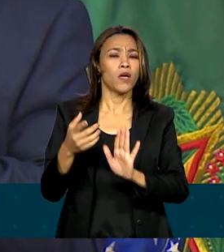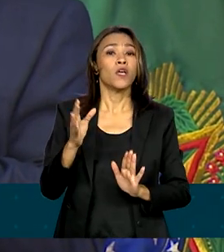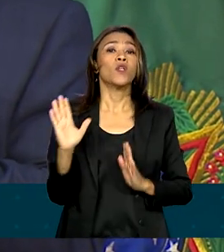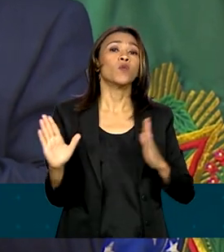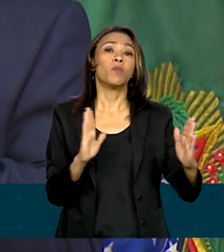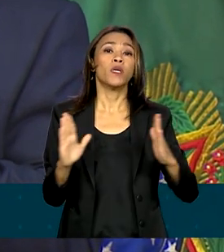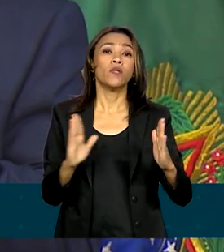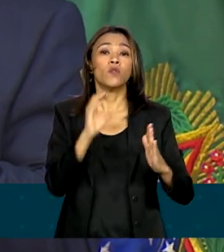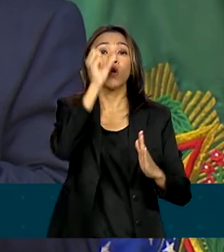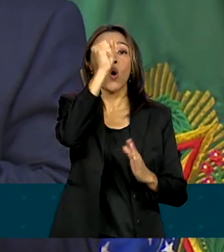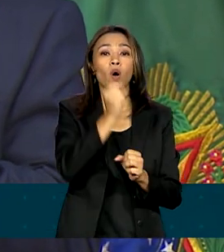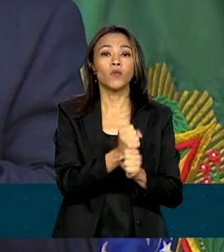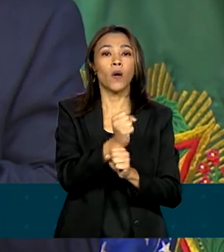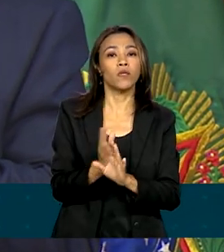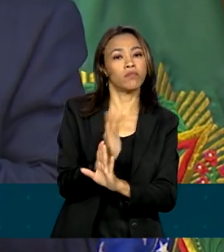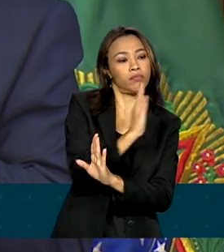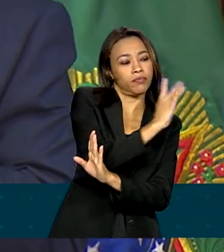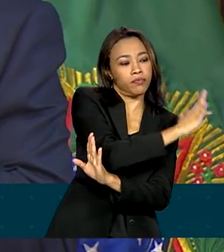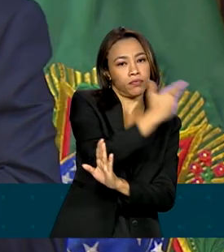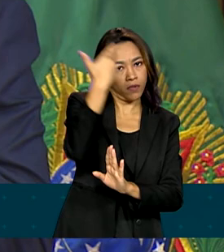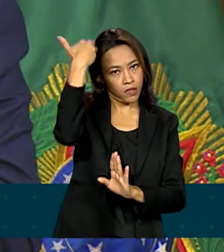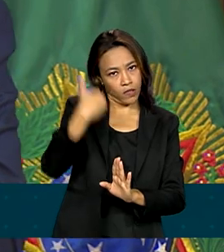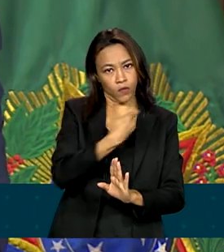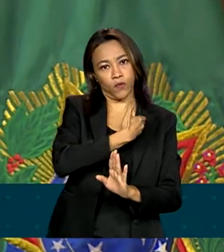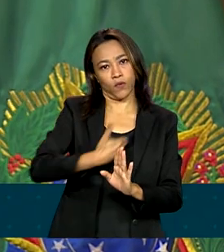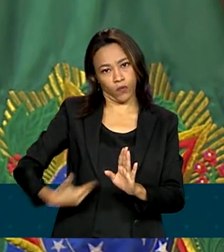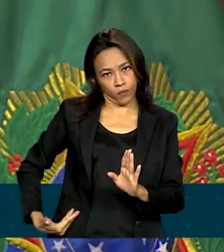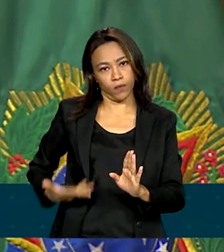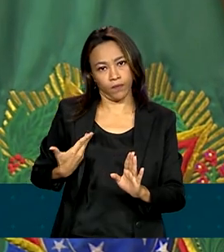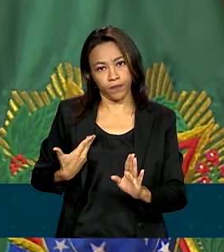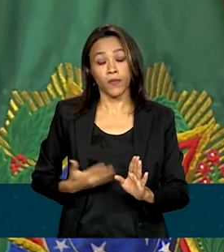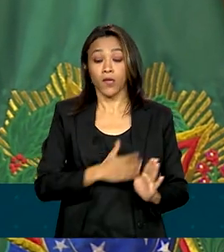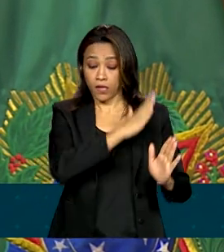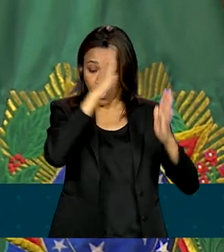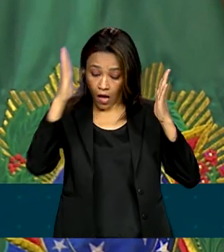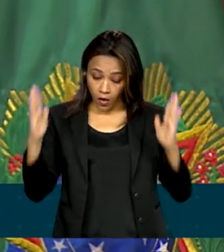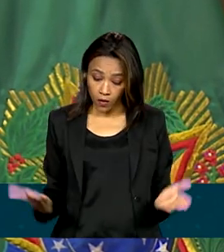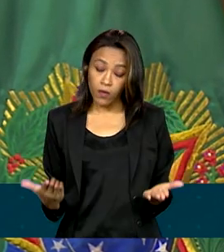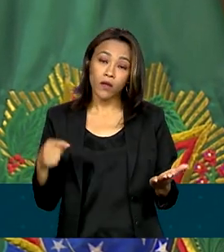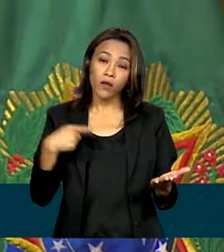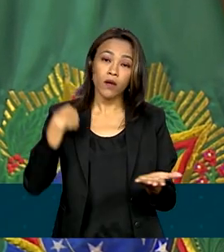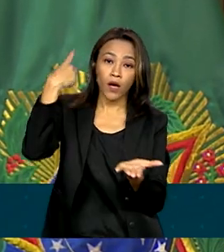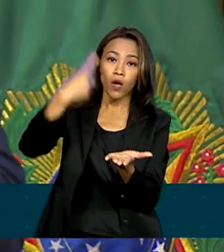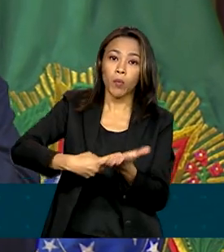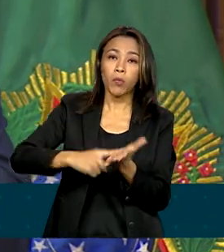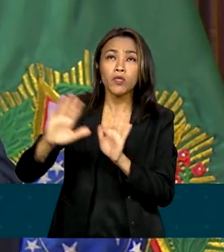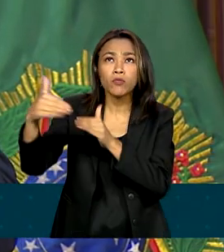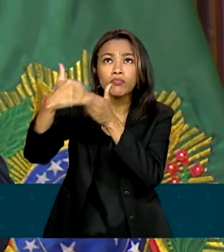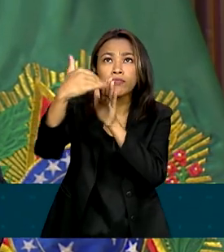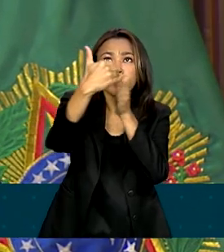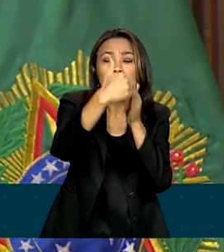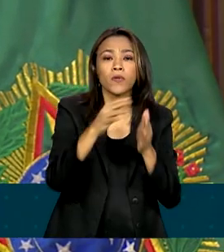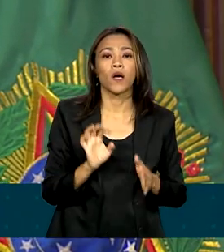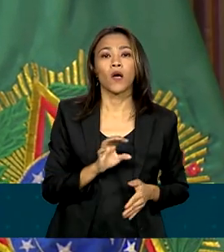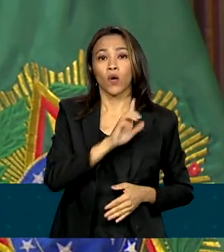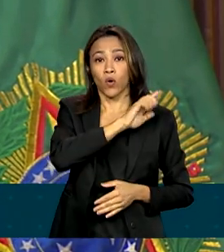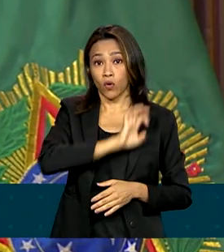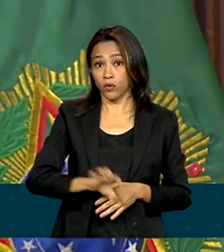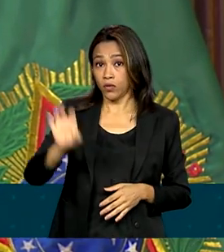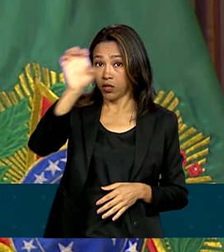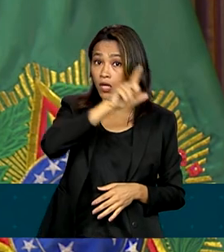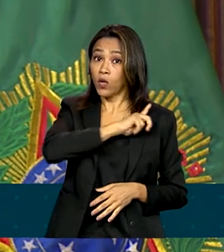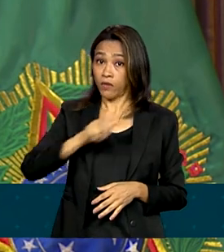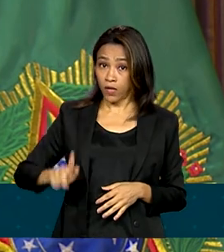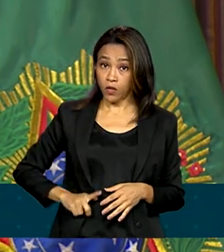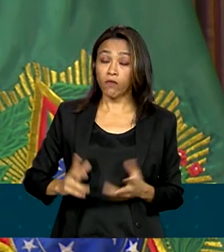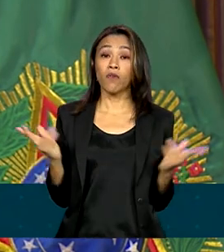8 anos que eu governei esse país. Então, este país, eu quero assumir um compromisso com governadores, voltará à